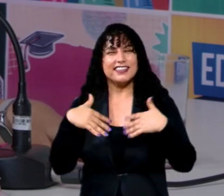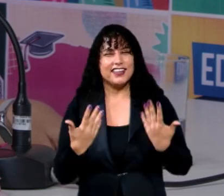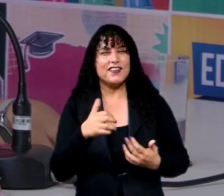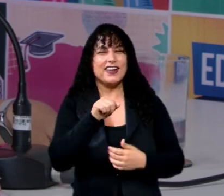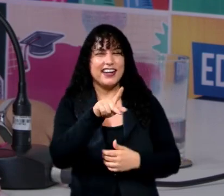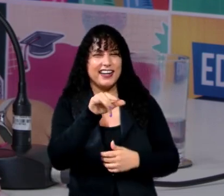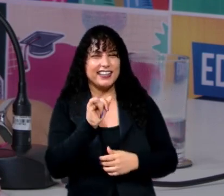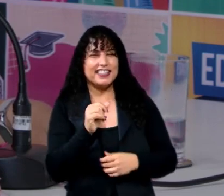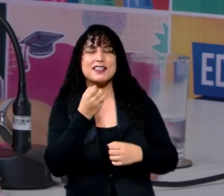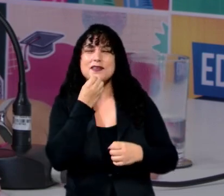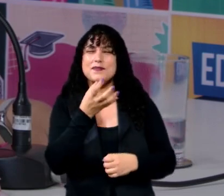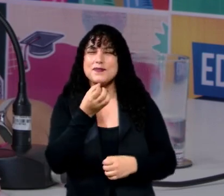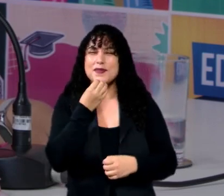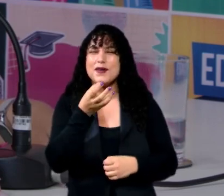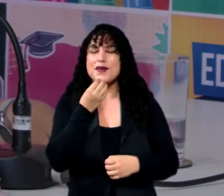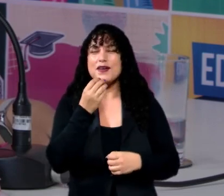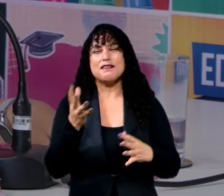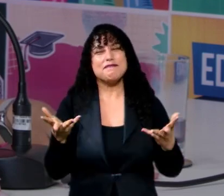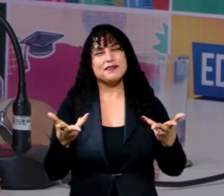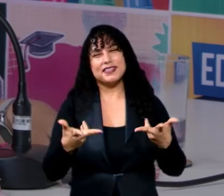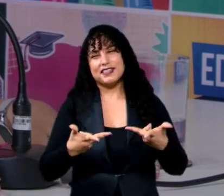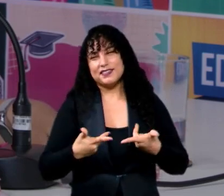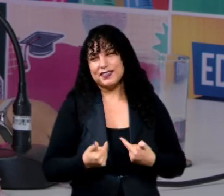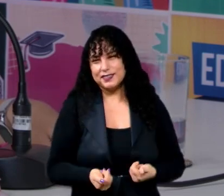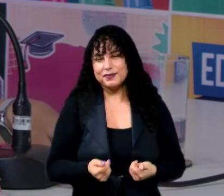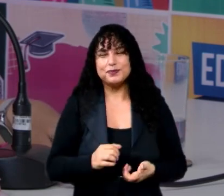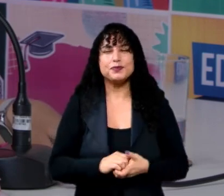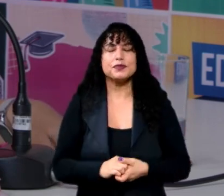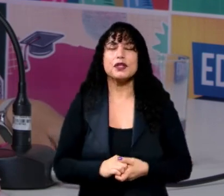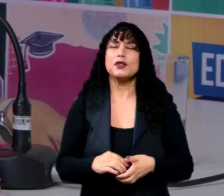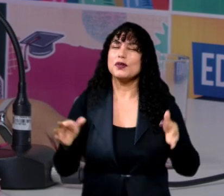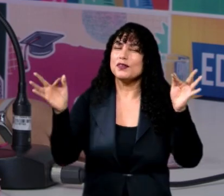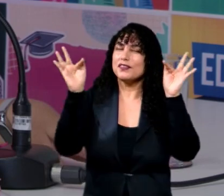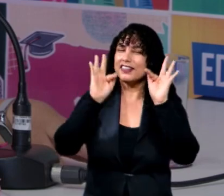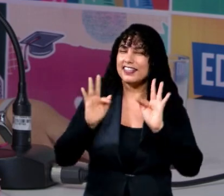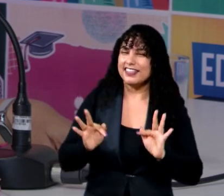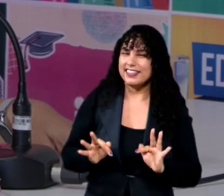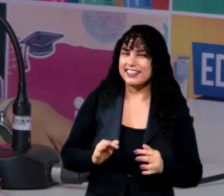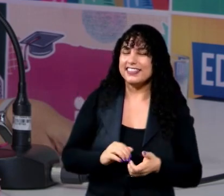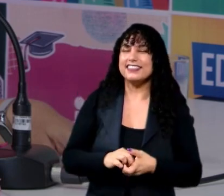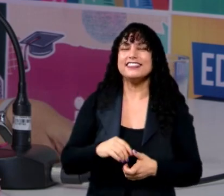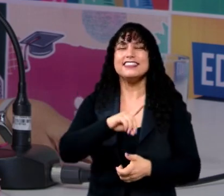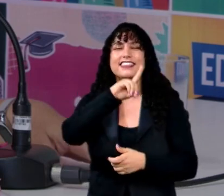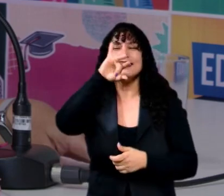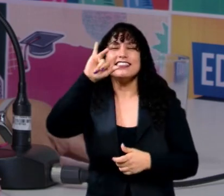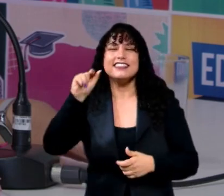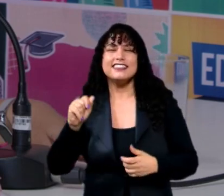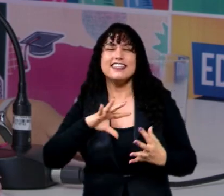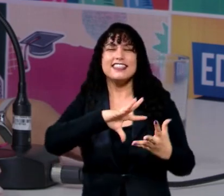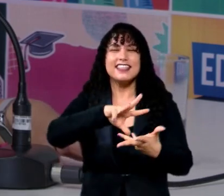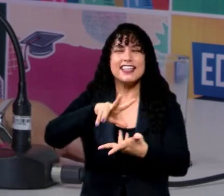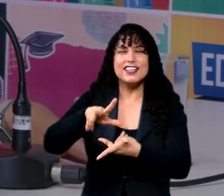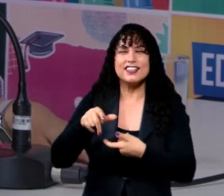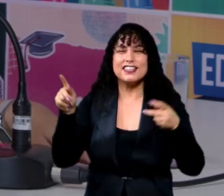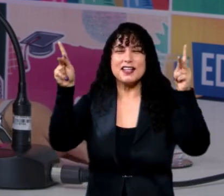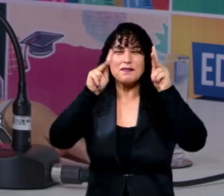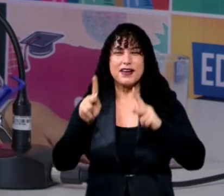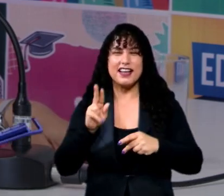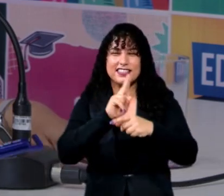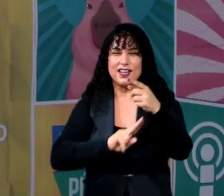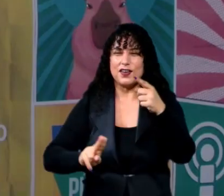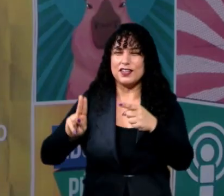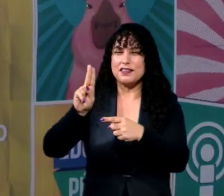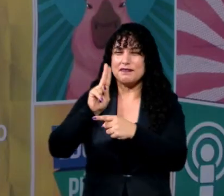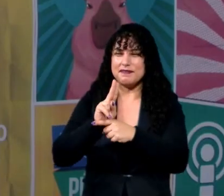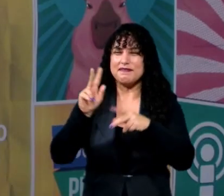que bom, isso é muito, muito precioso, né? Eu estou muito feliz que nesse Dia Internacional da Paz, a Unipaz